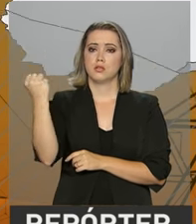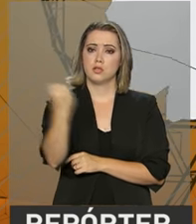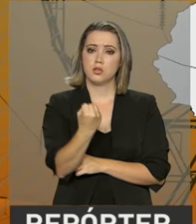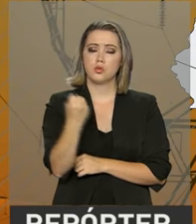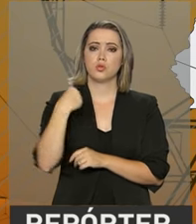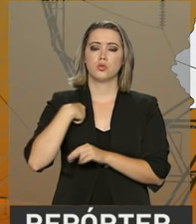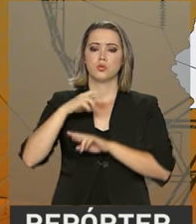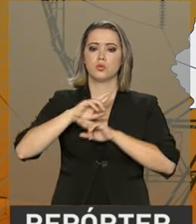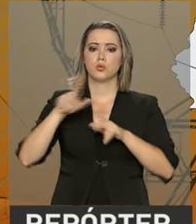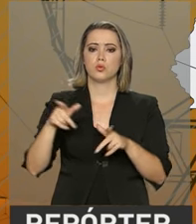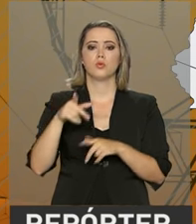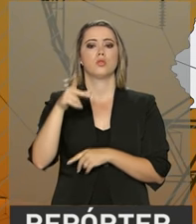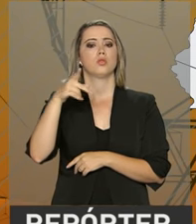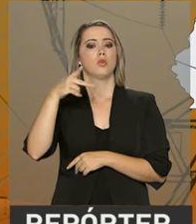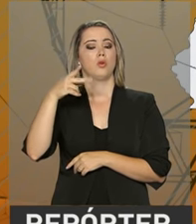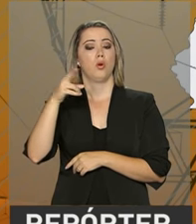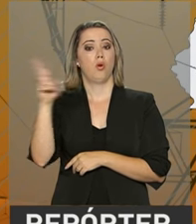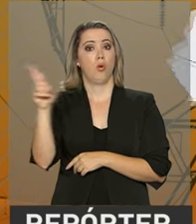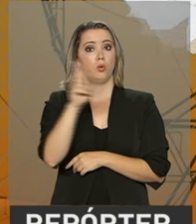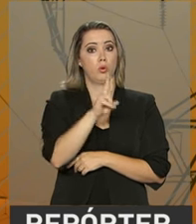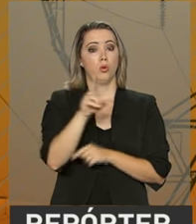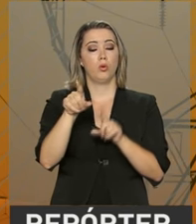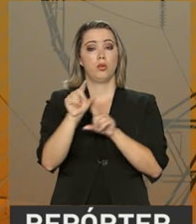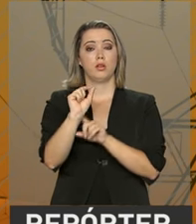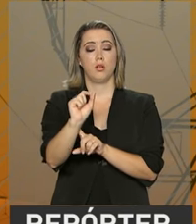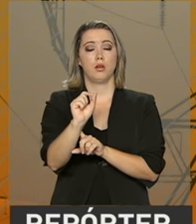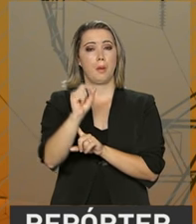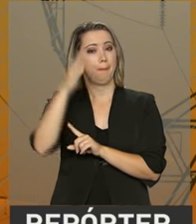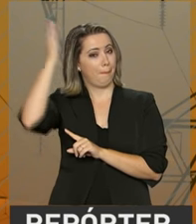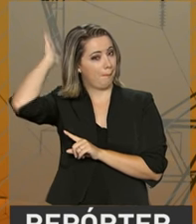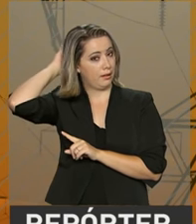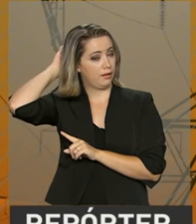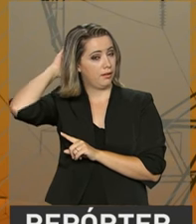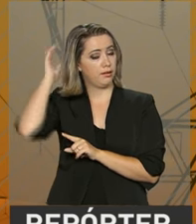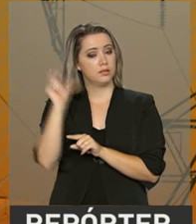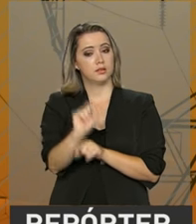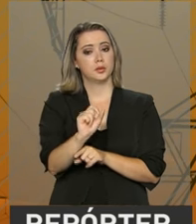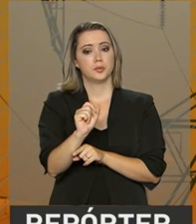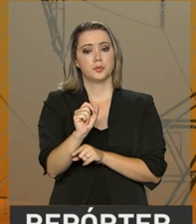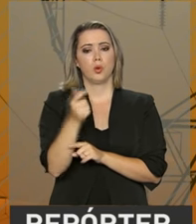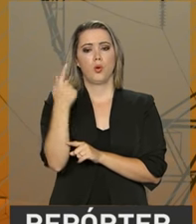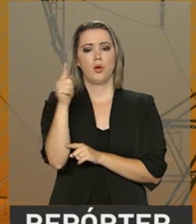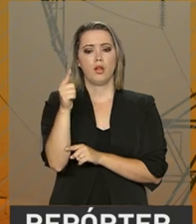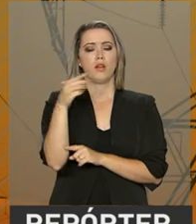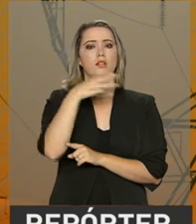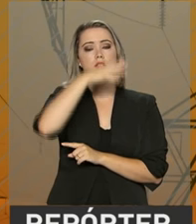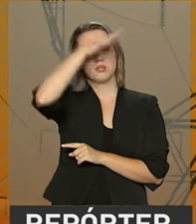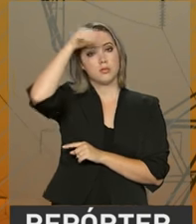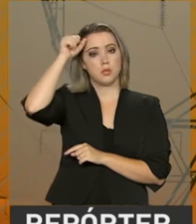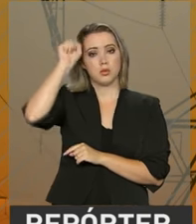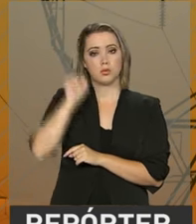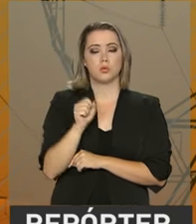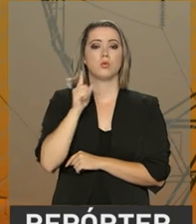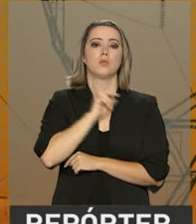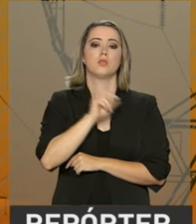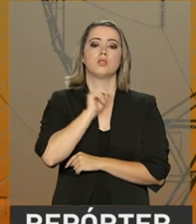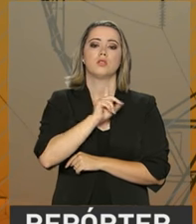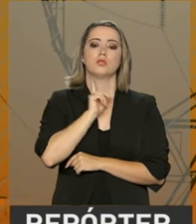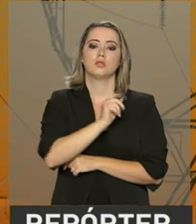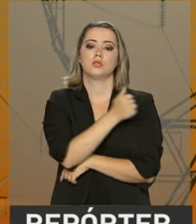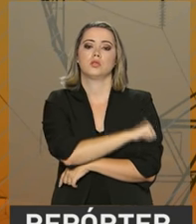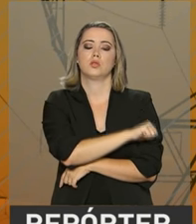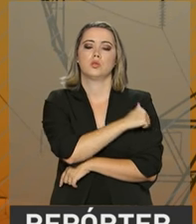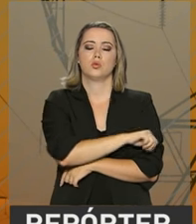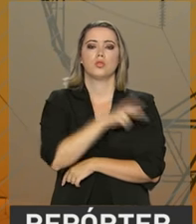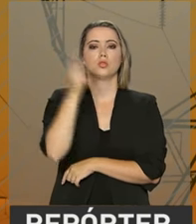rondônia e pará no norte goiás e mato grosso do sul no centro oeste minas gerais rio de janeiro e são